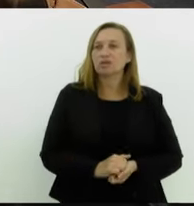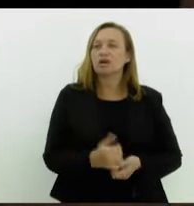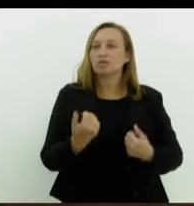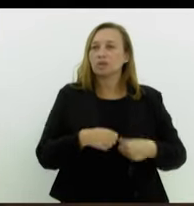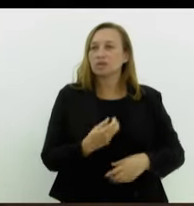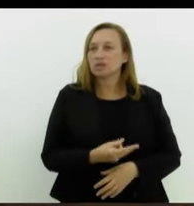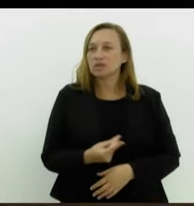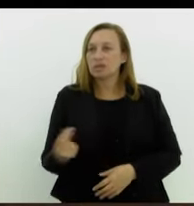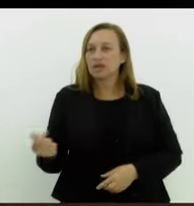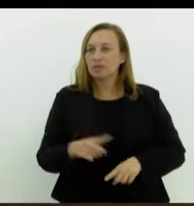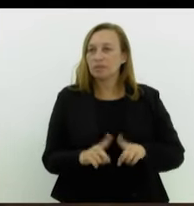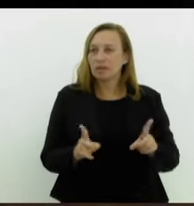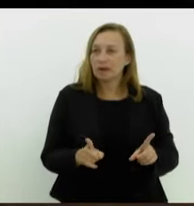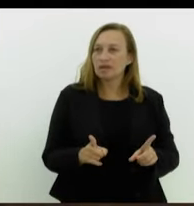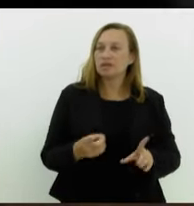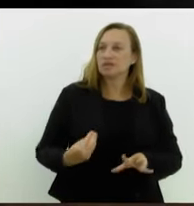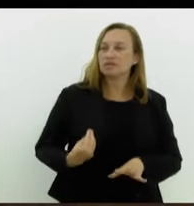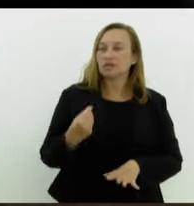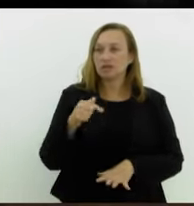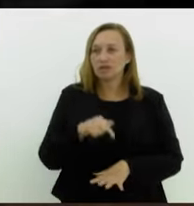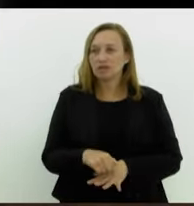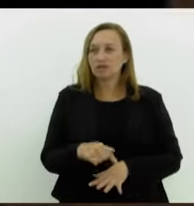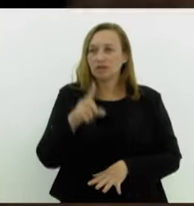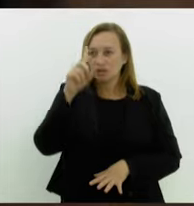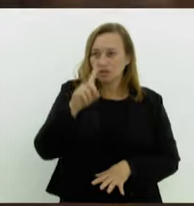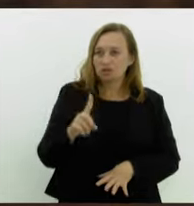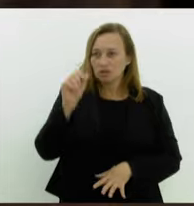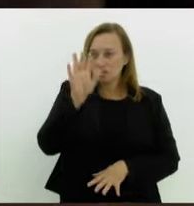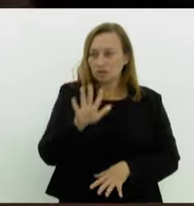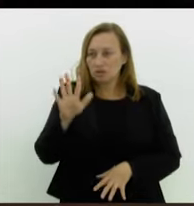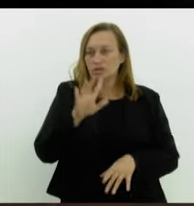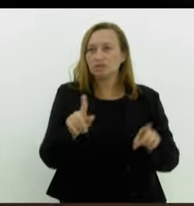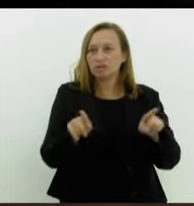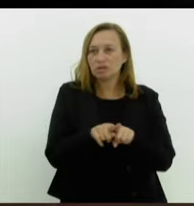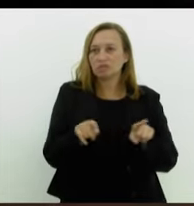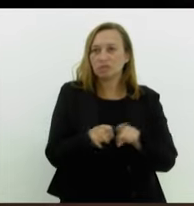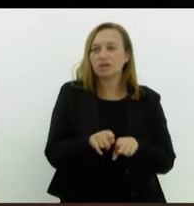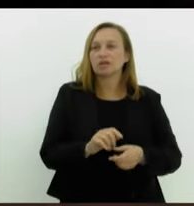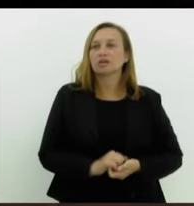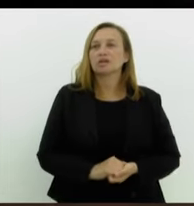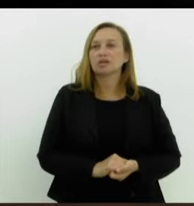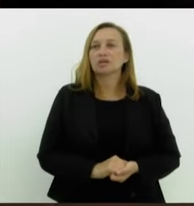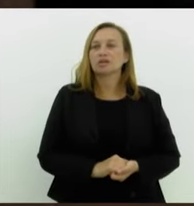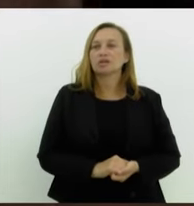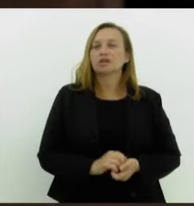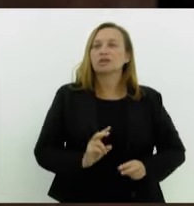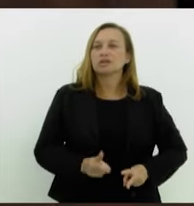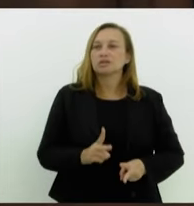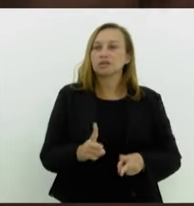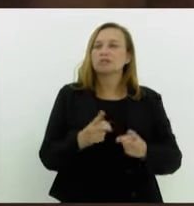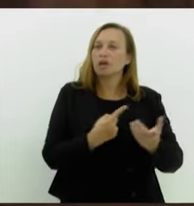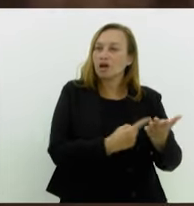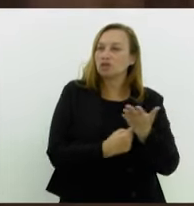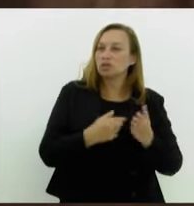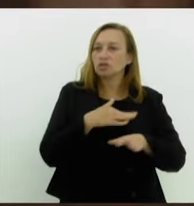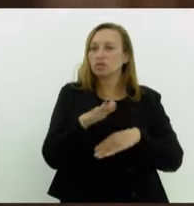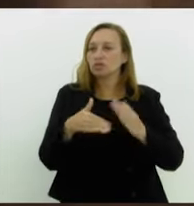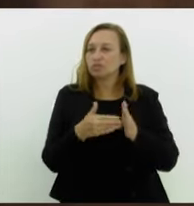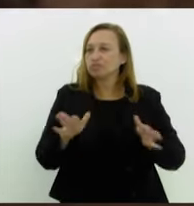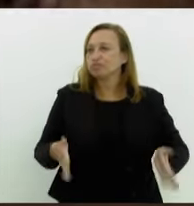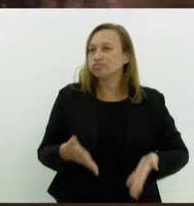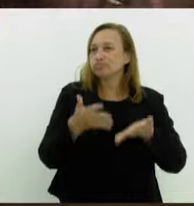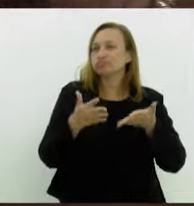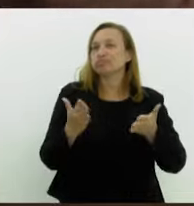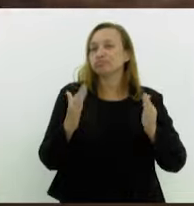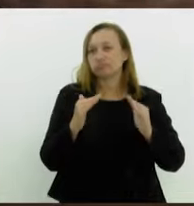se ausentar mas esteve aqui o nosso diretor geral também eh sempre nos ajuda em todas as iniciativas